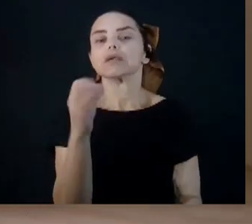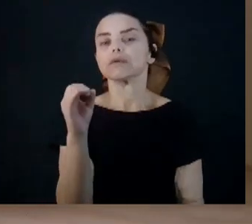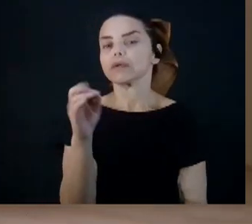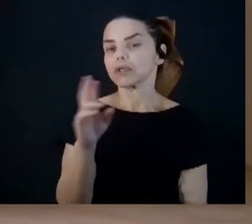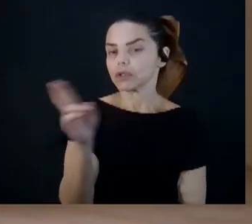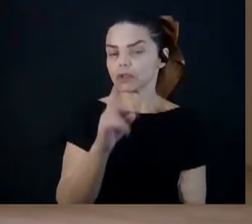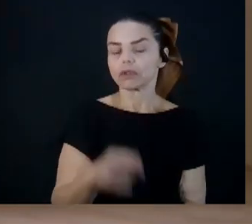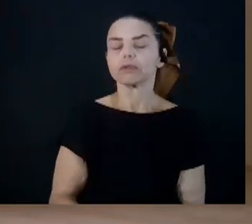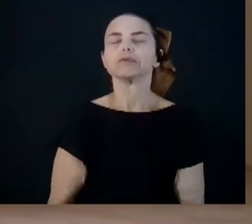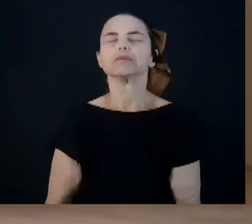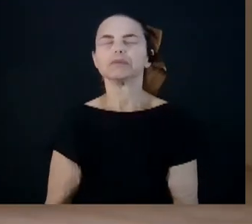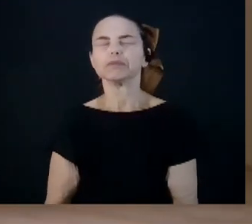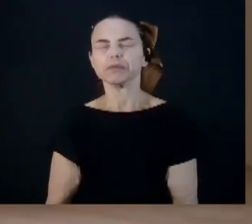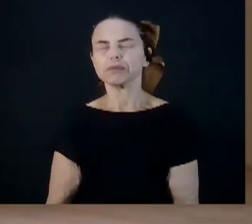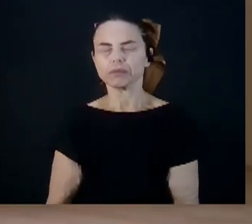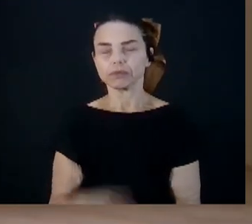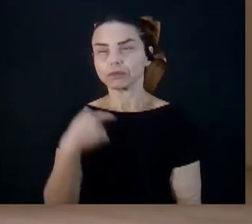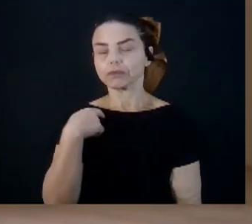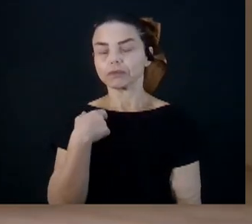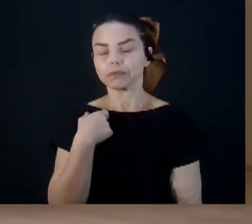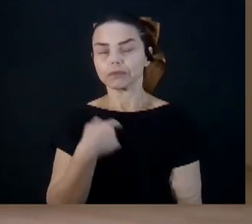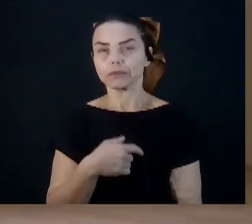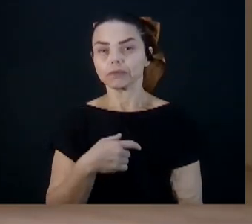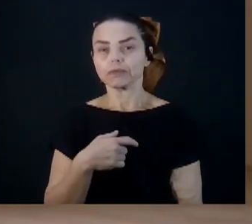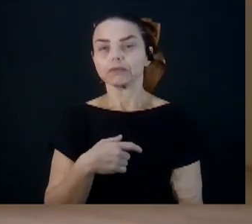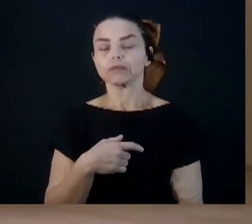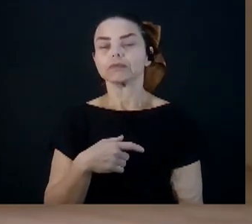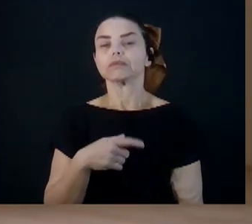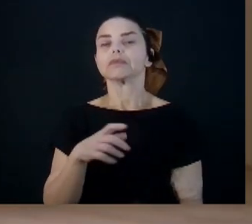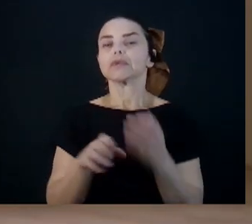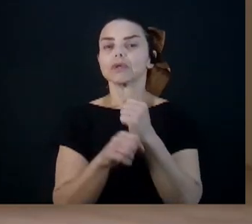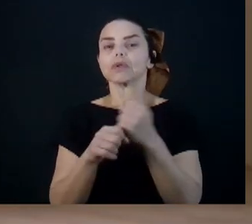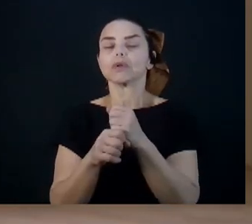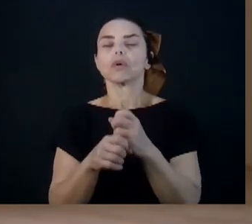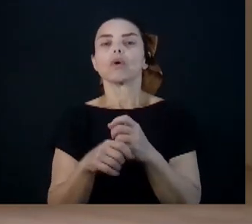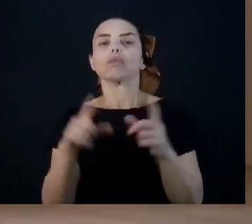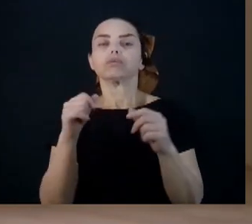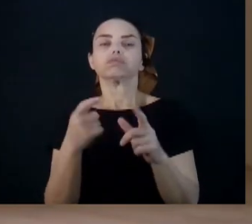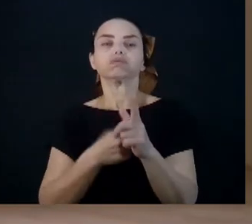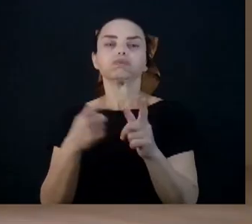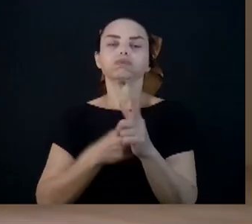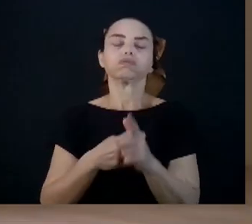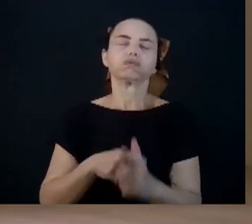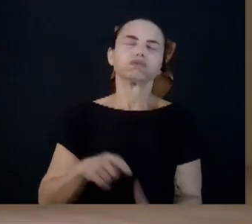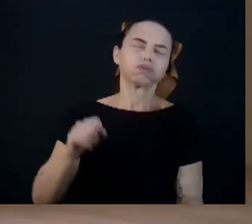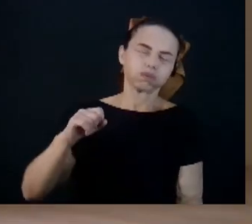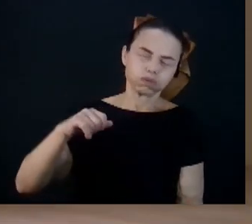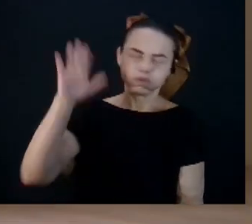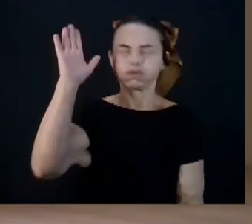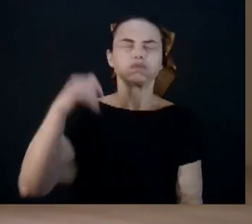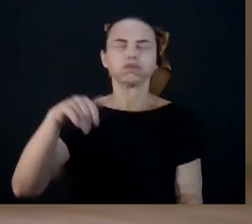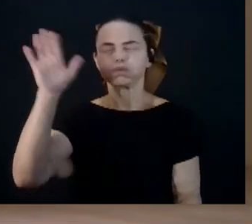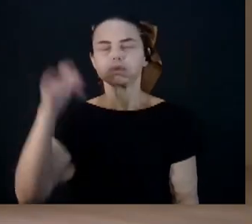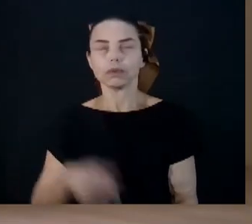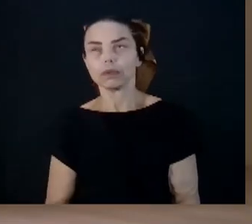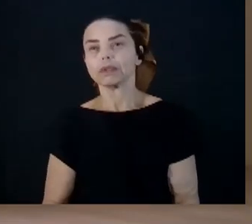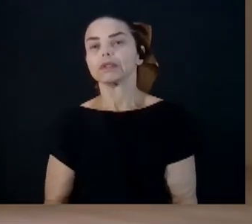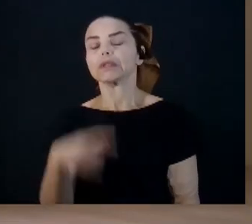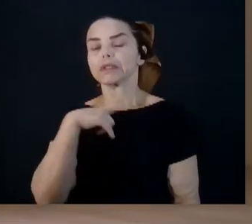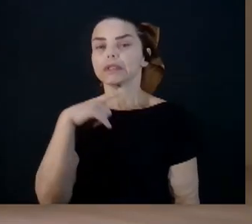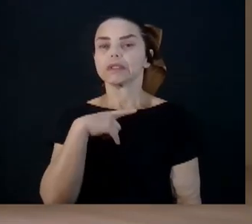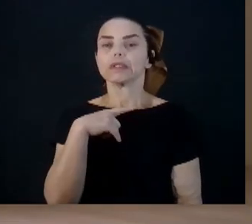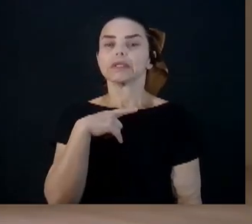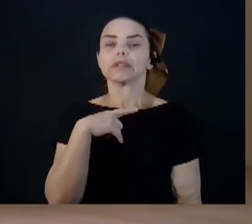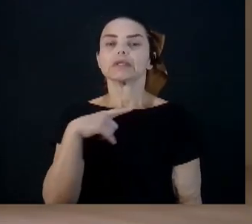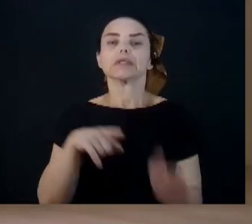Então, as contas, em vez de diminuir, aumentavam. Aí, o que eles faziam? Tinha que fazer um adendo de